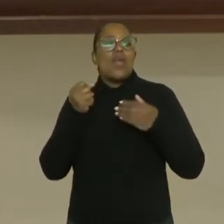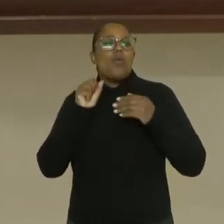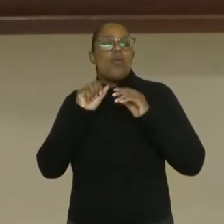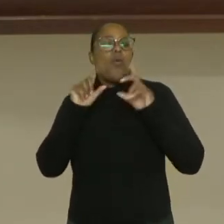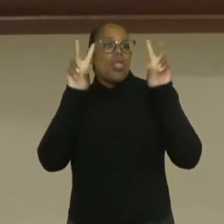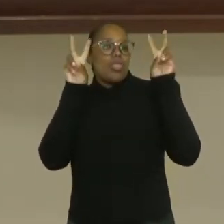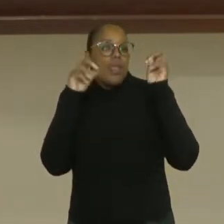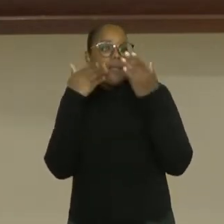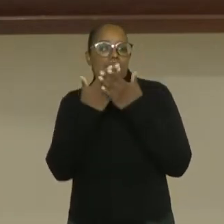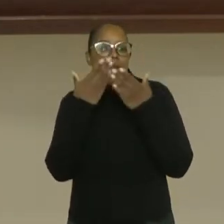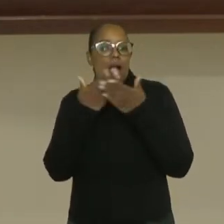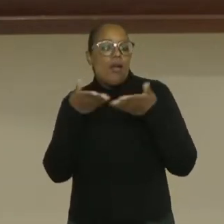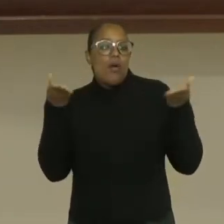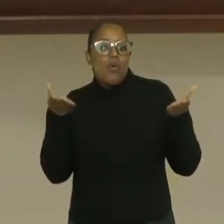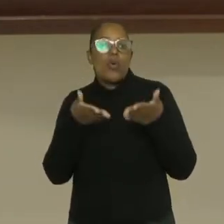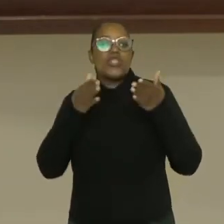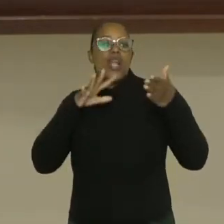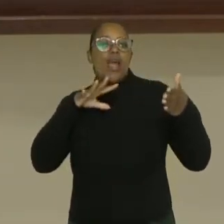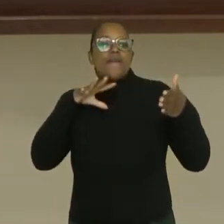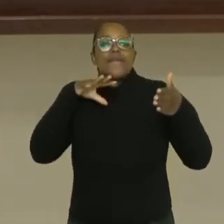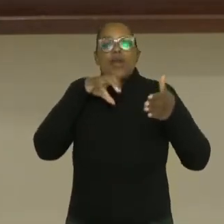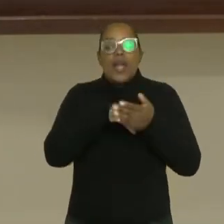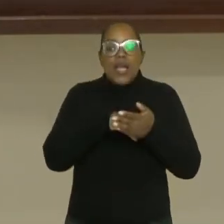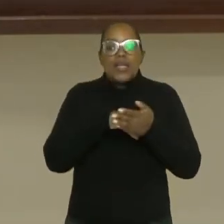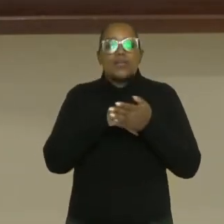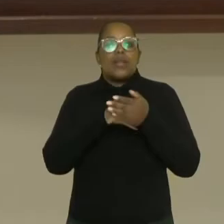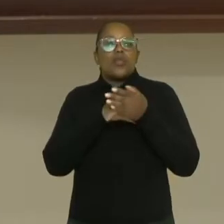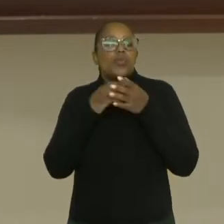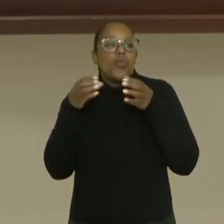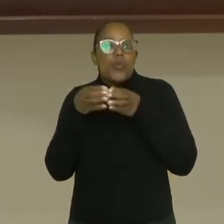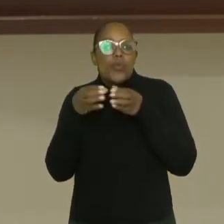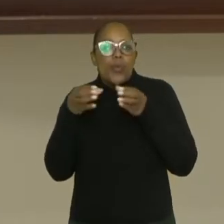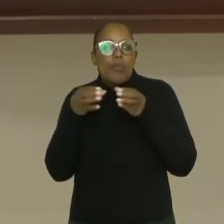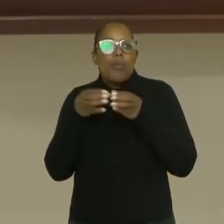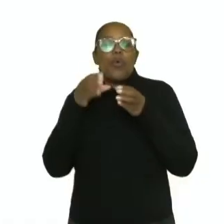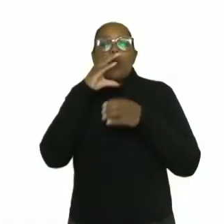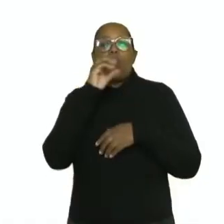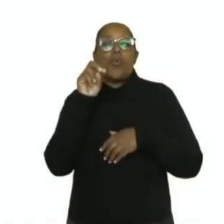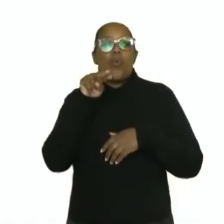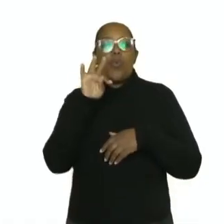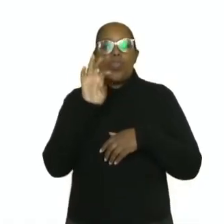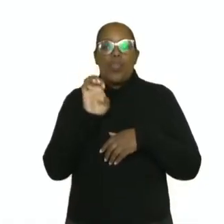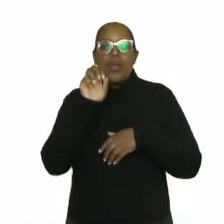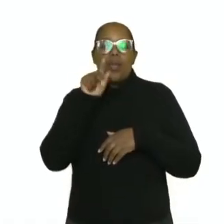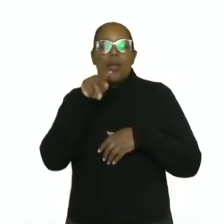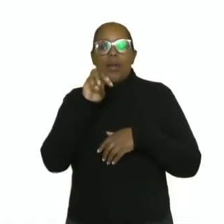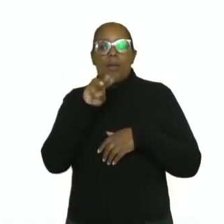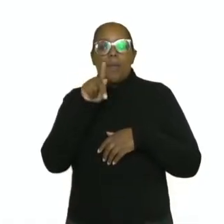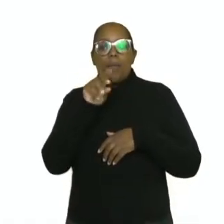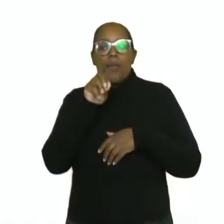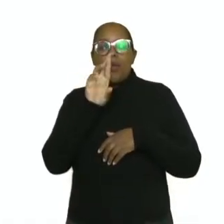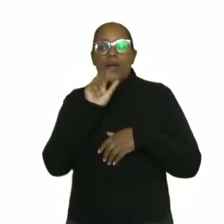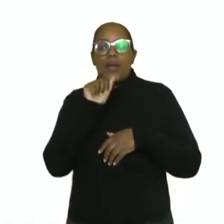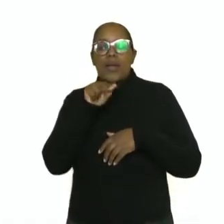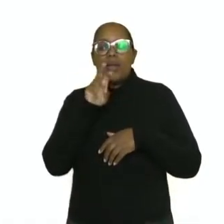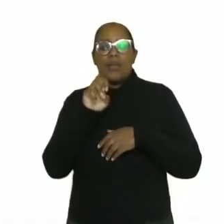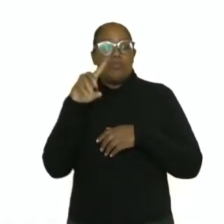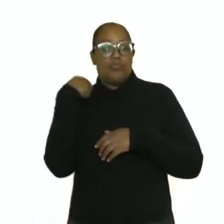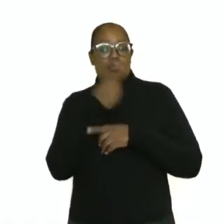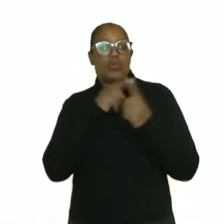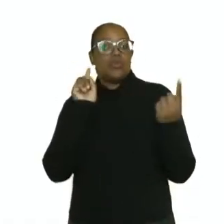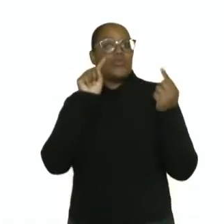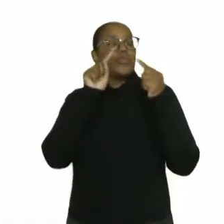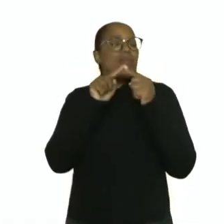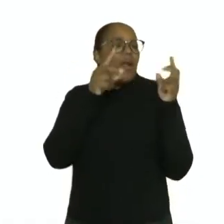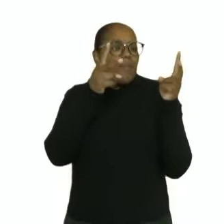sociedades contemporâneas. Então, vamos lá. Nosso objetivo é perceber as diferentes formas de